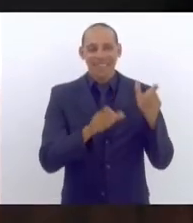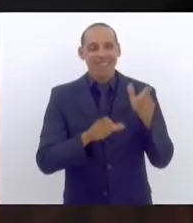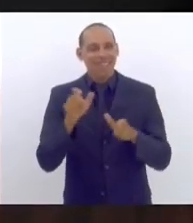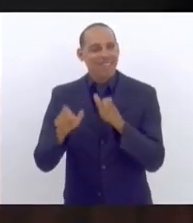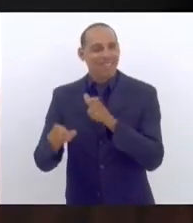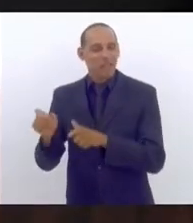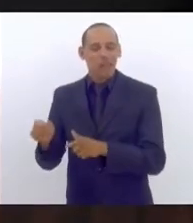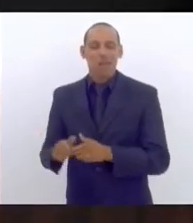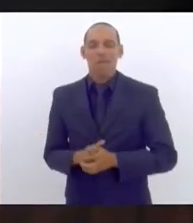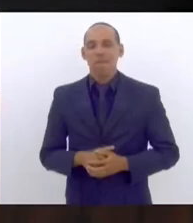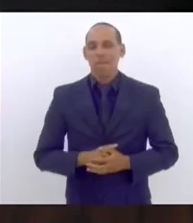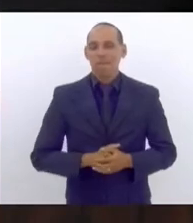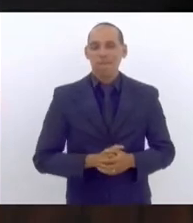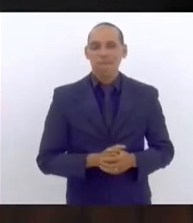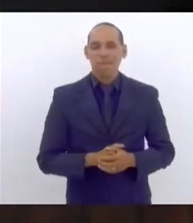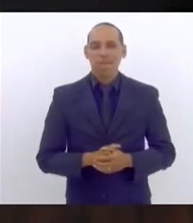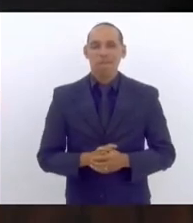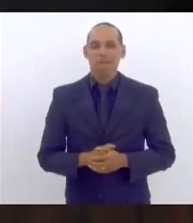pessoas.